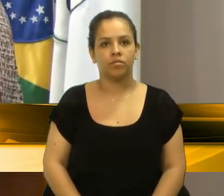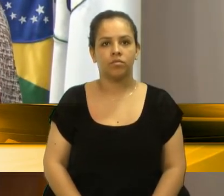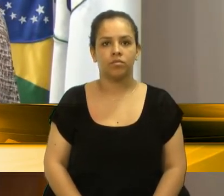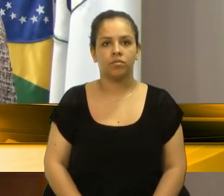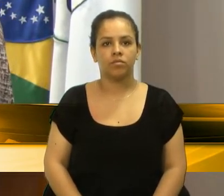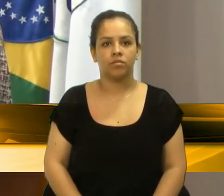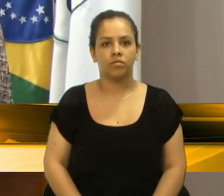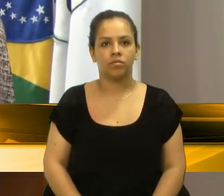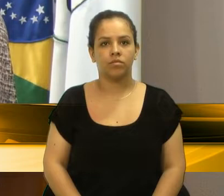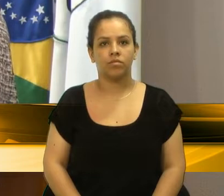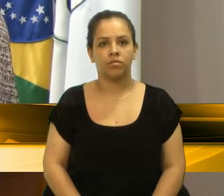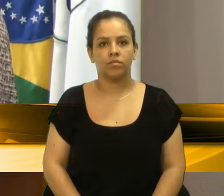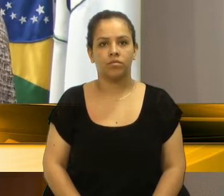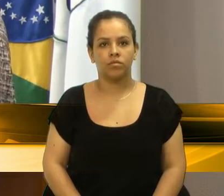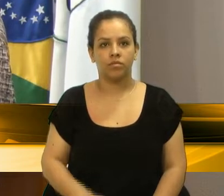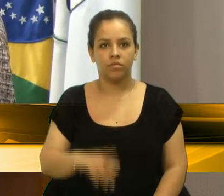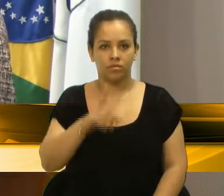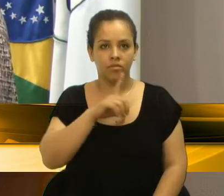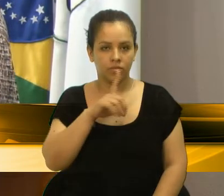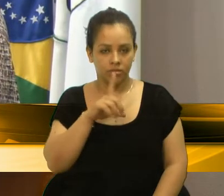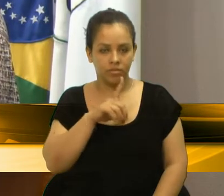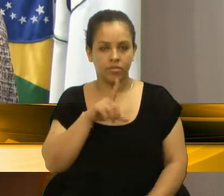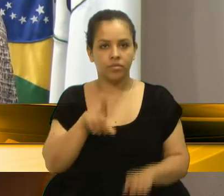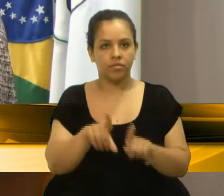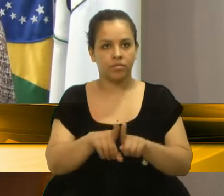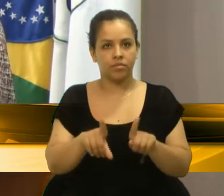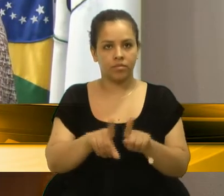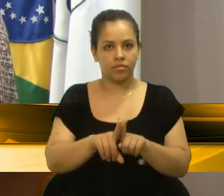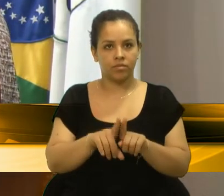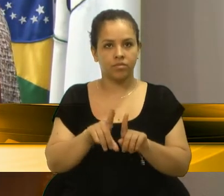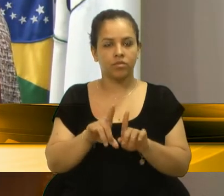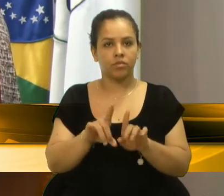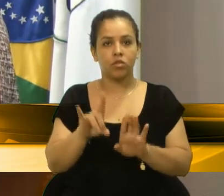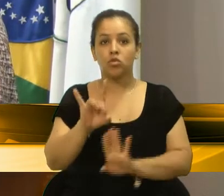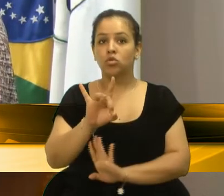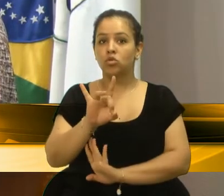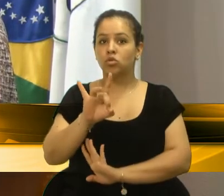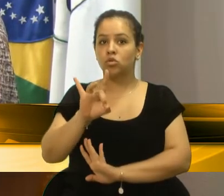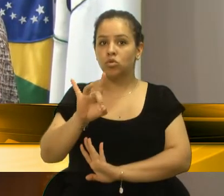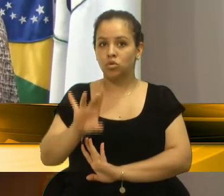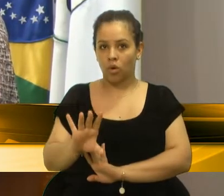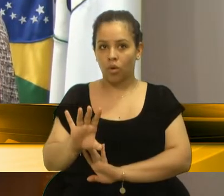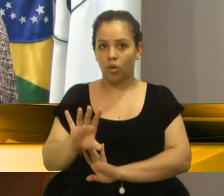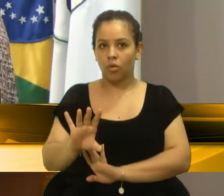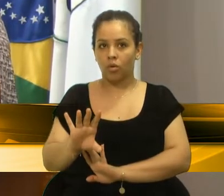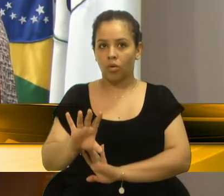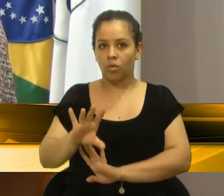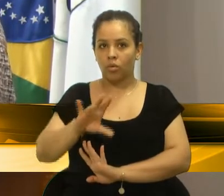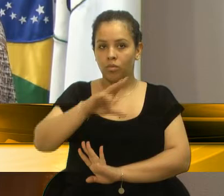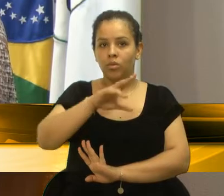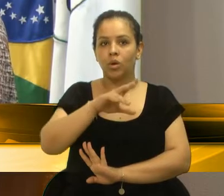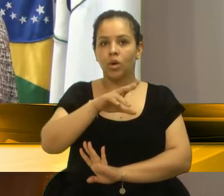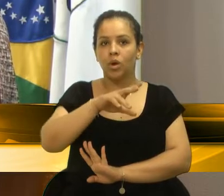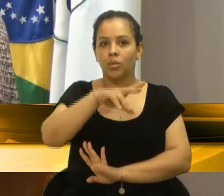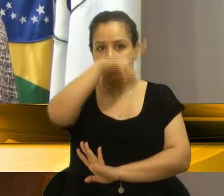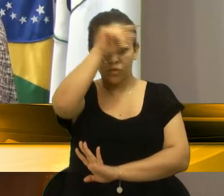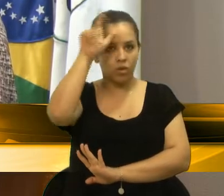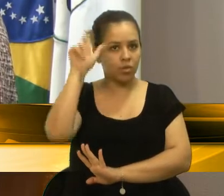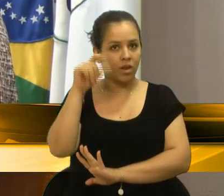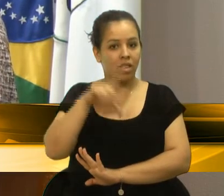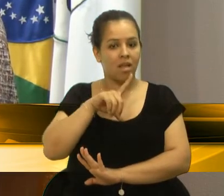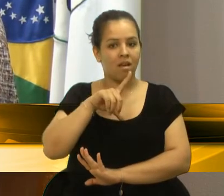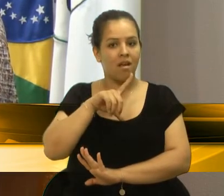Considerando que a defesa, somente a defesa, juntou provas e não